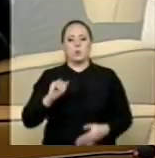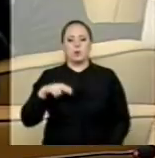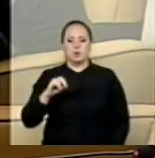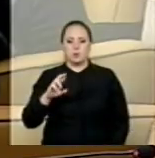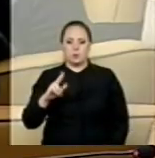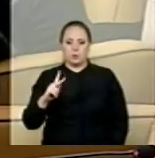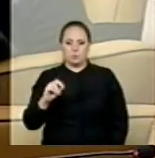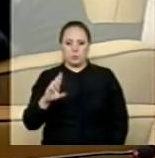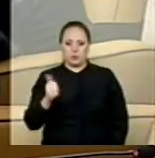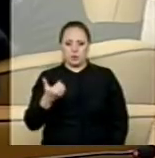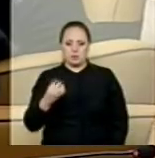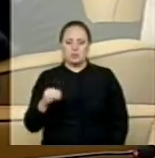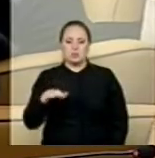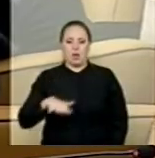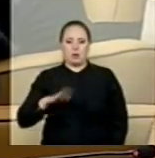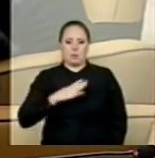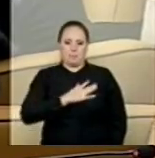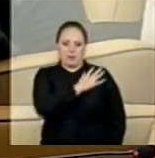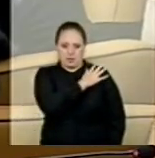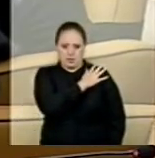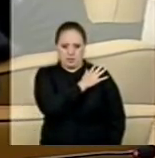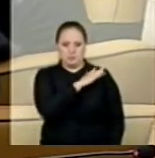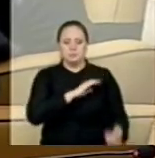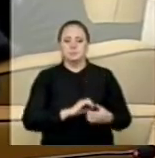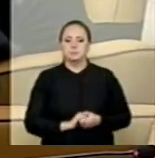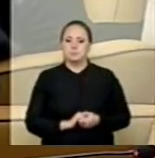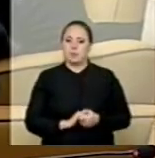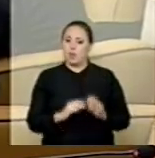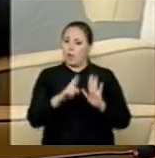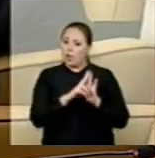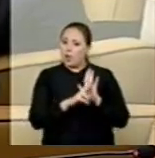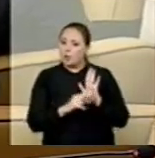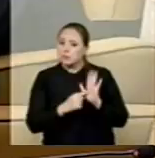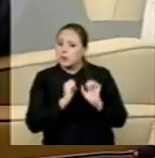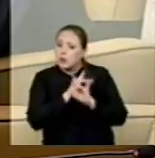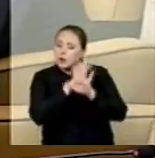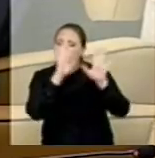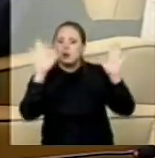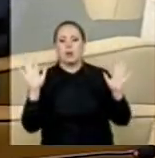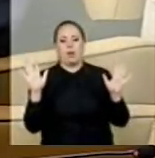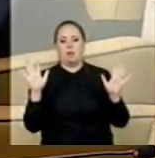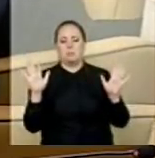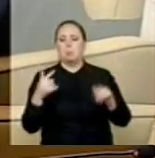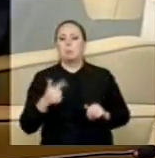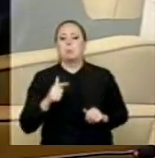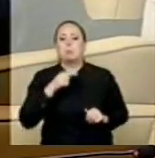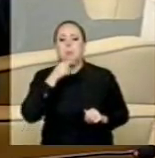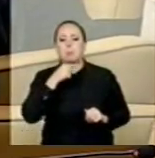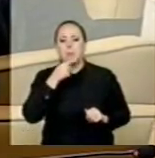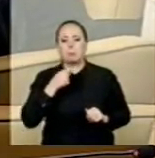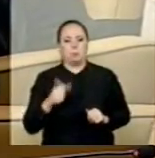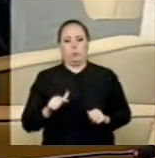Forças Armadas. A regra é clara e não deixa margem para